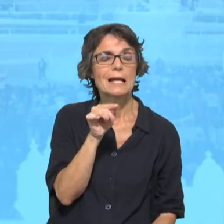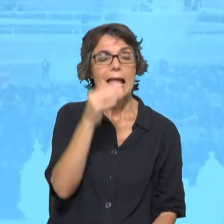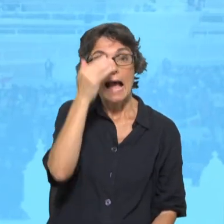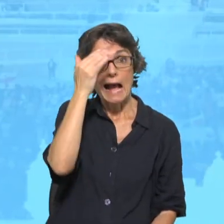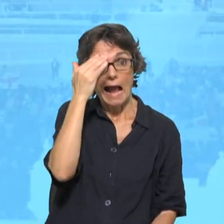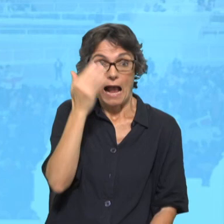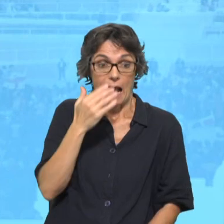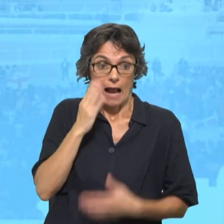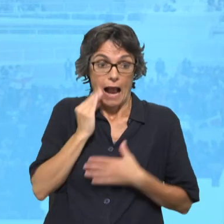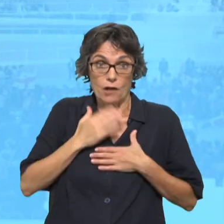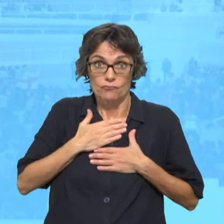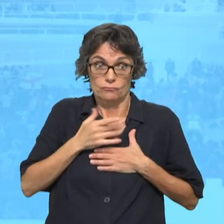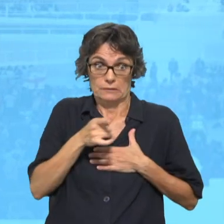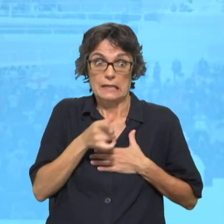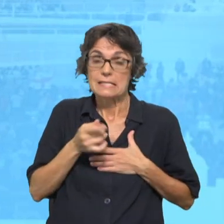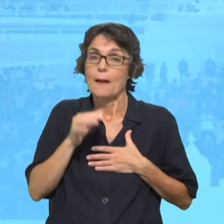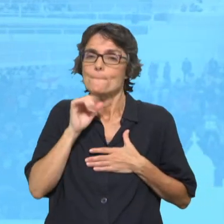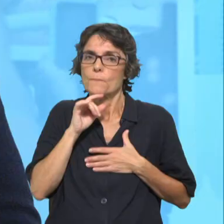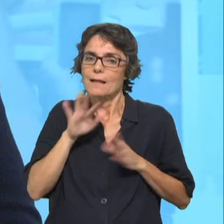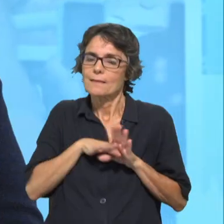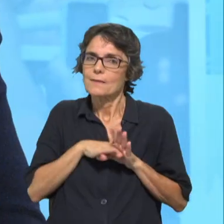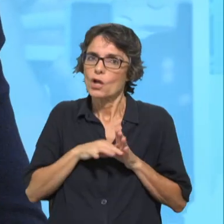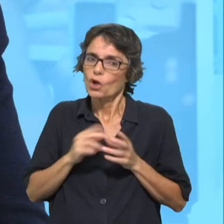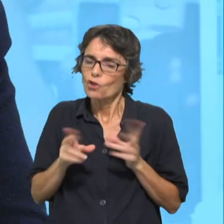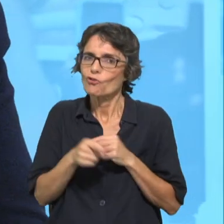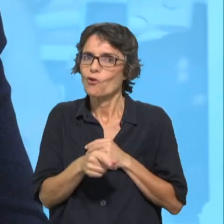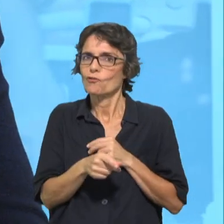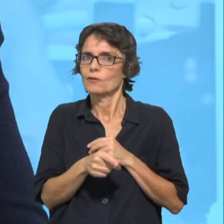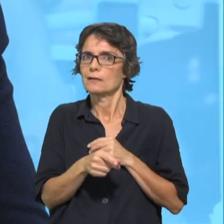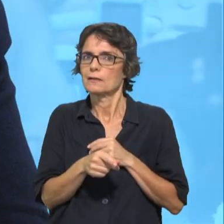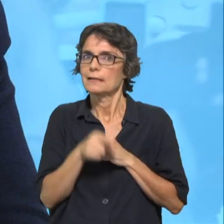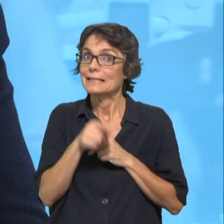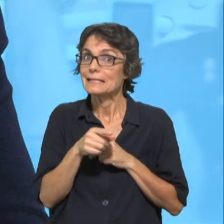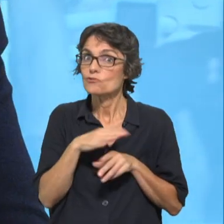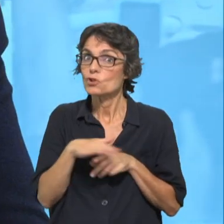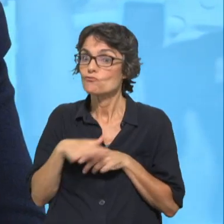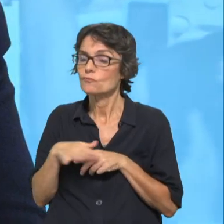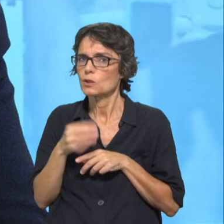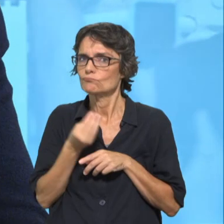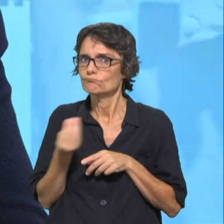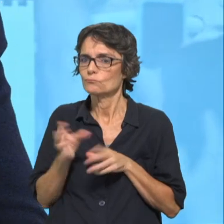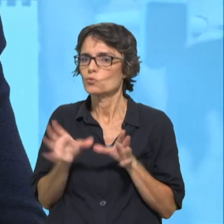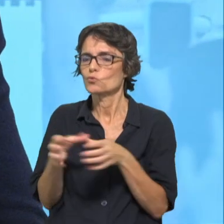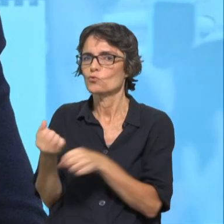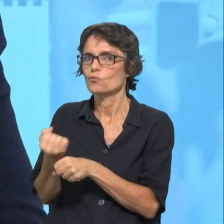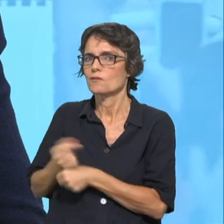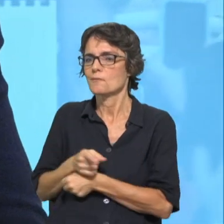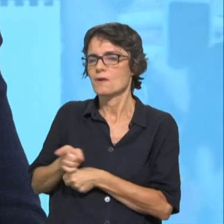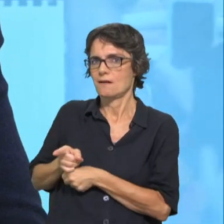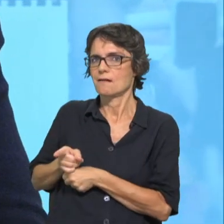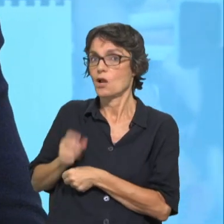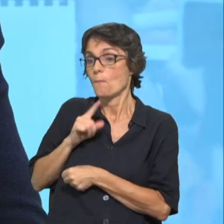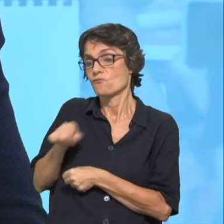de participação há de influenciar de algum modo também os grupos de trabalho e as sugestões que eles